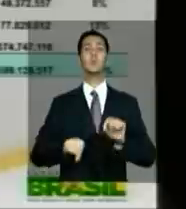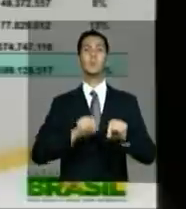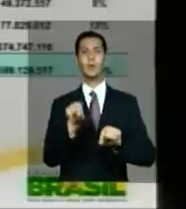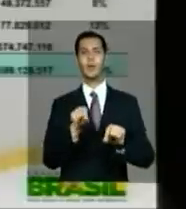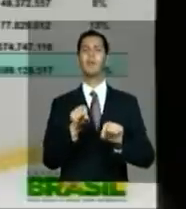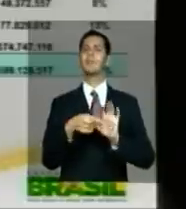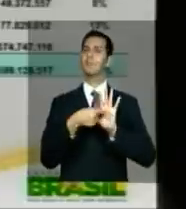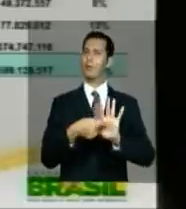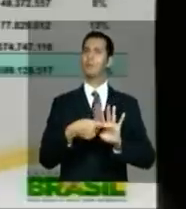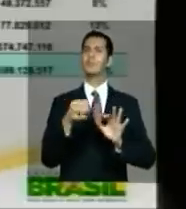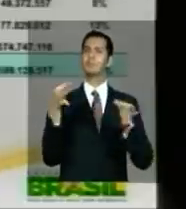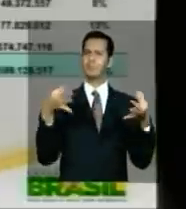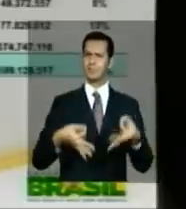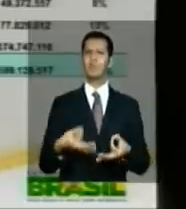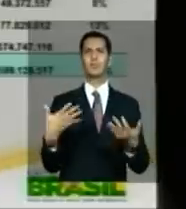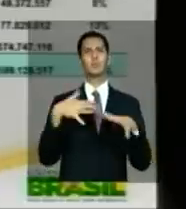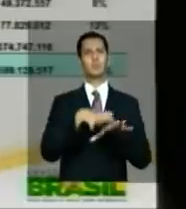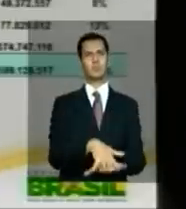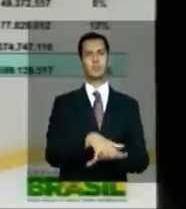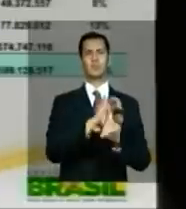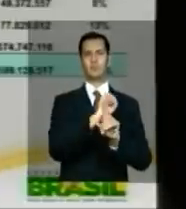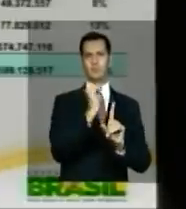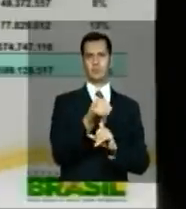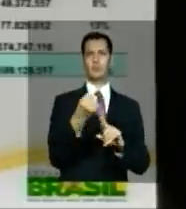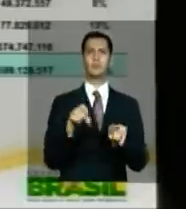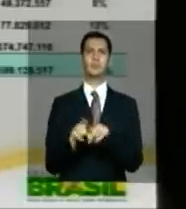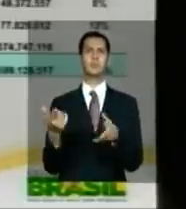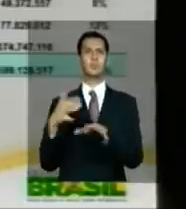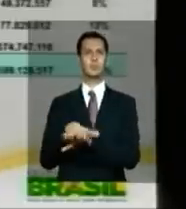social e produtiva de brasileiros e